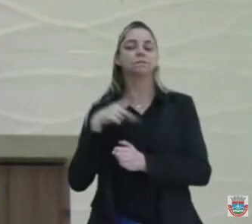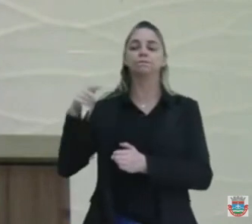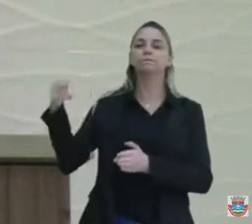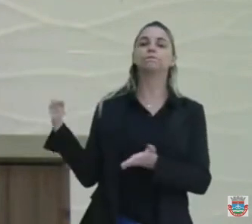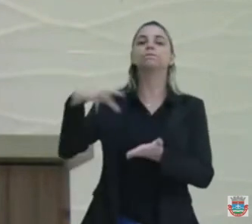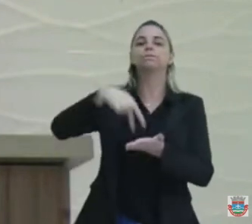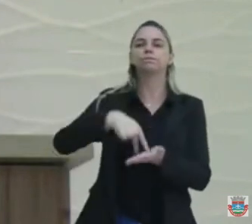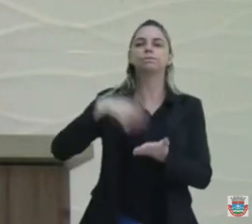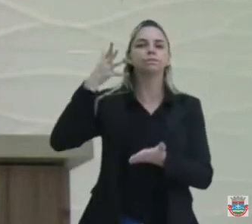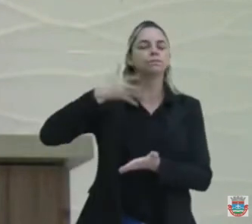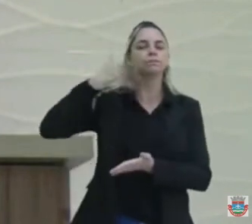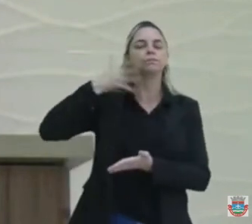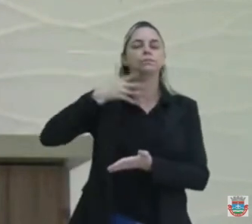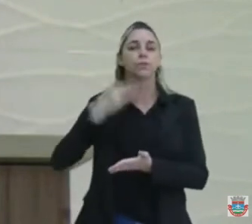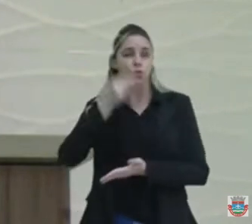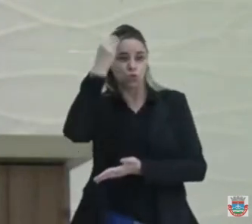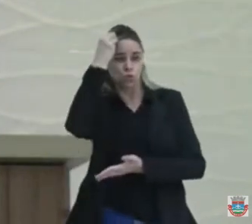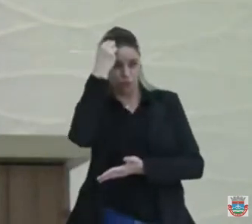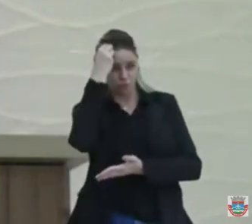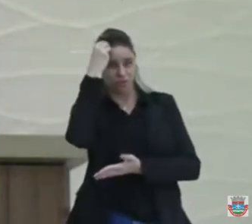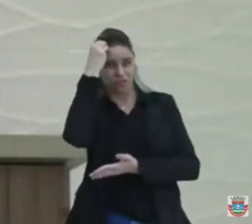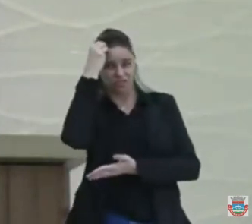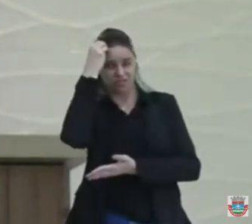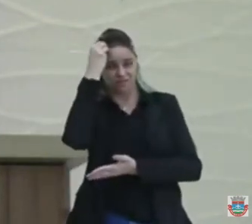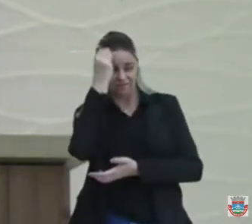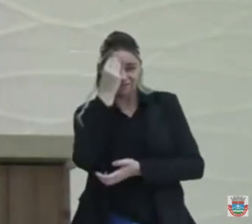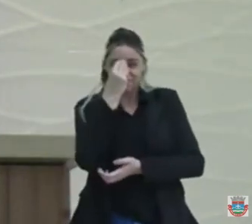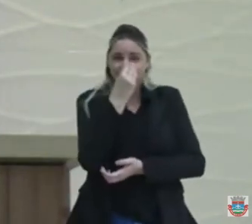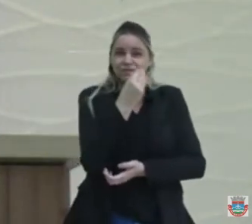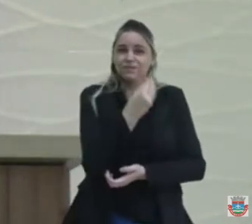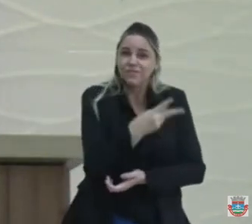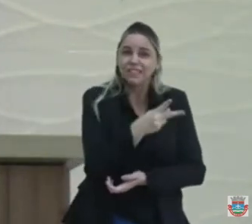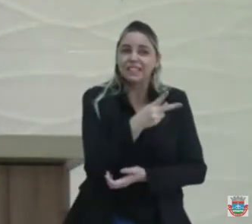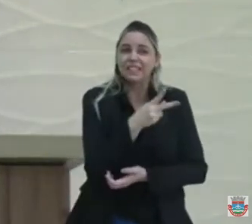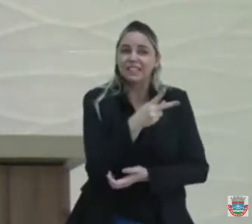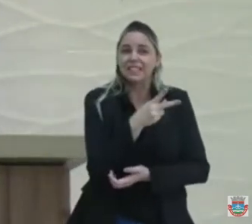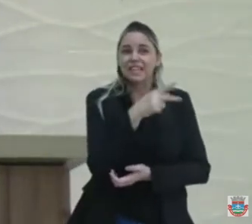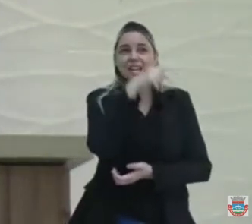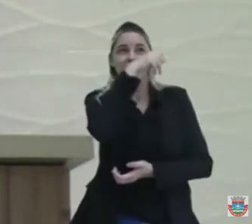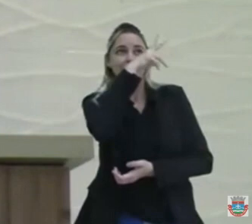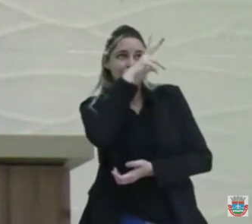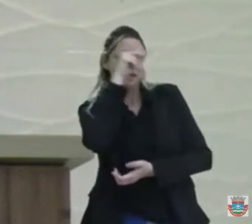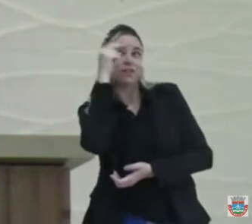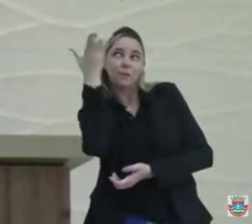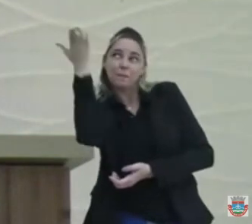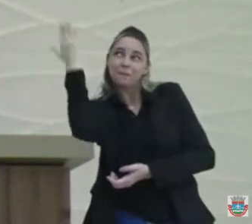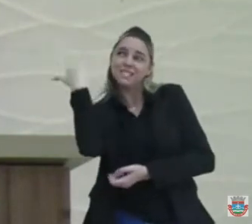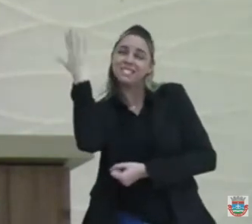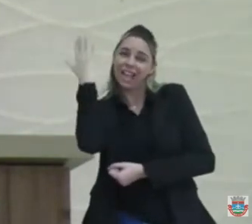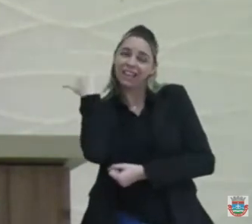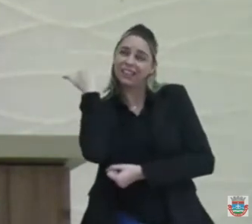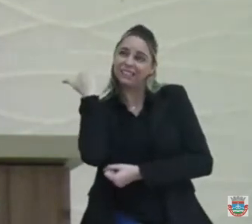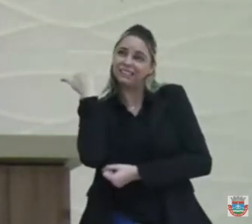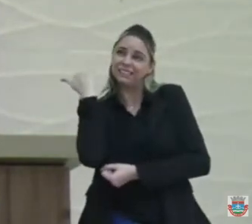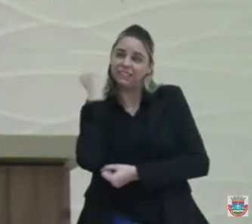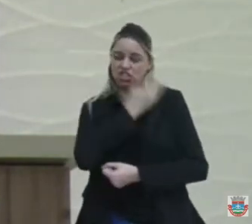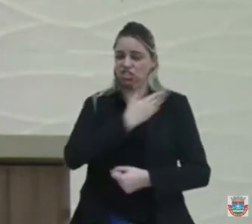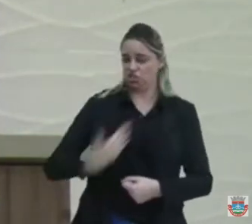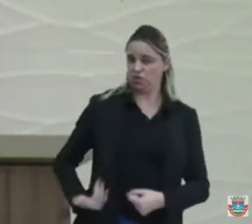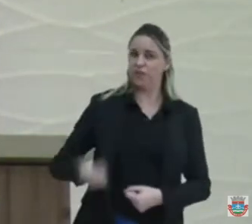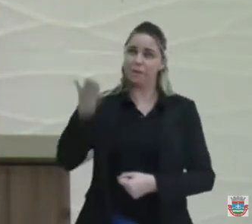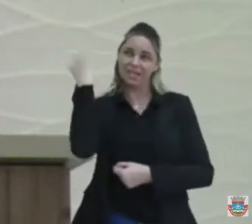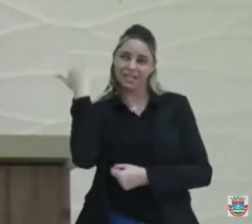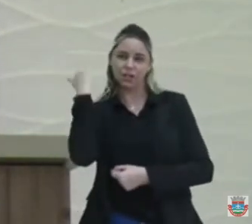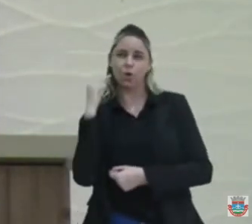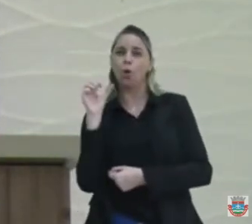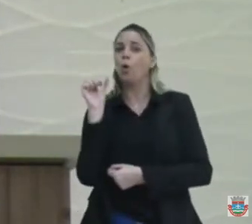do Prevuna estar deficitário é da gestão passada, que passou 8 anos